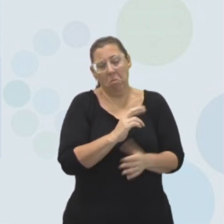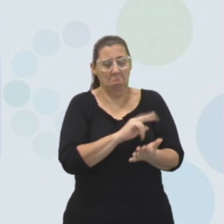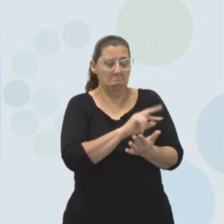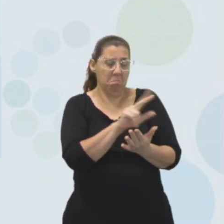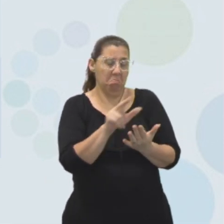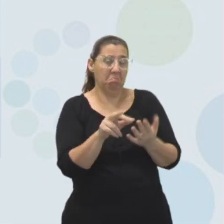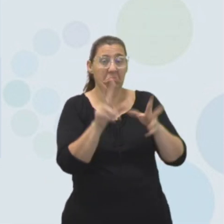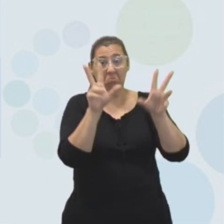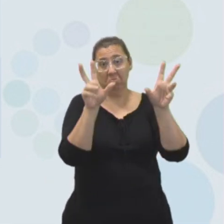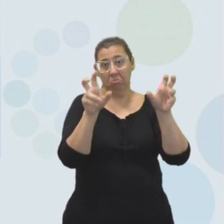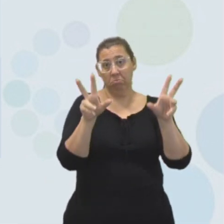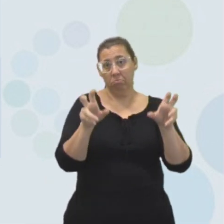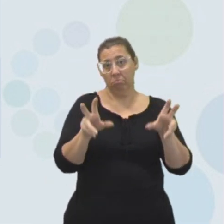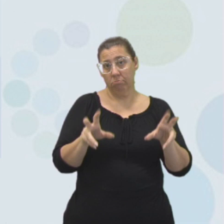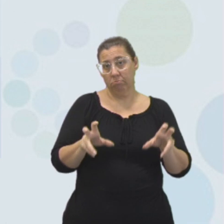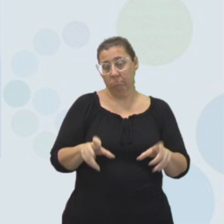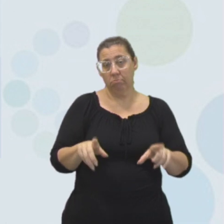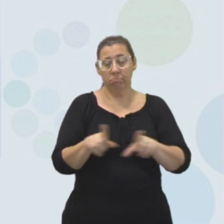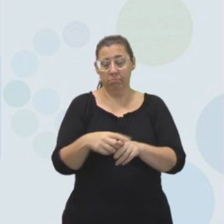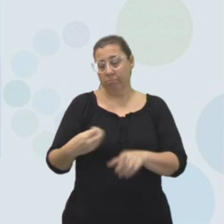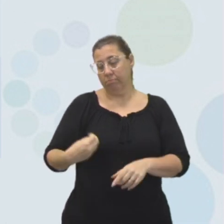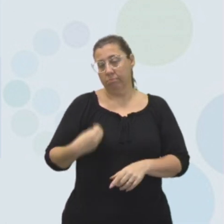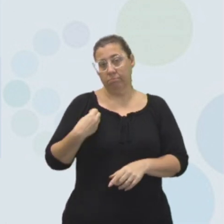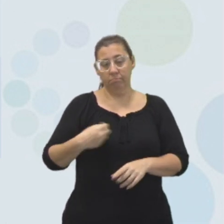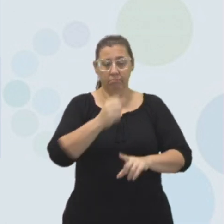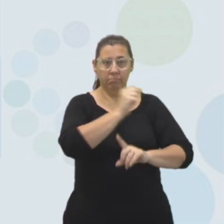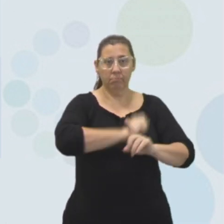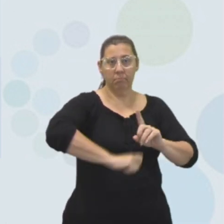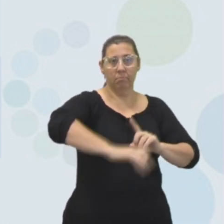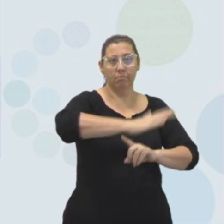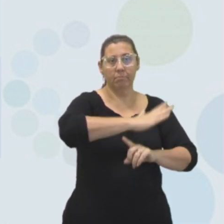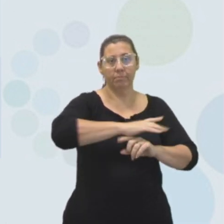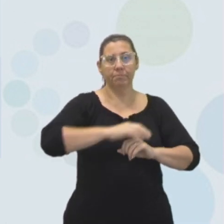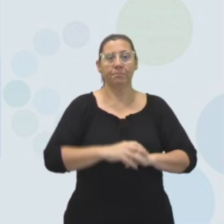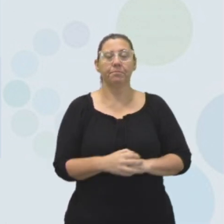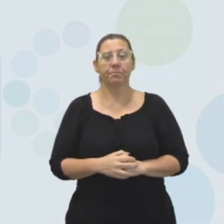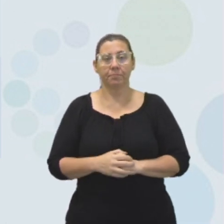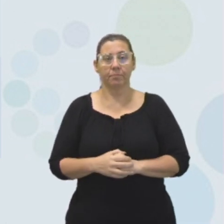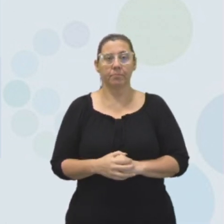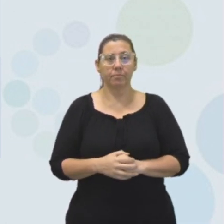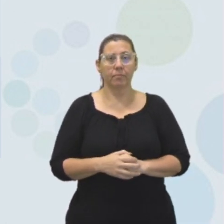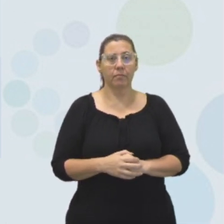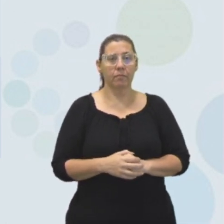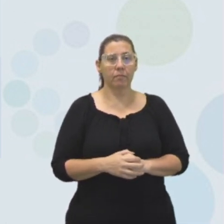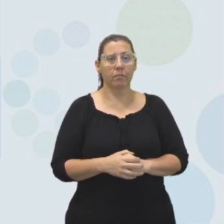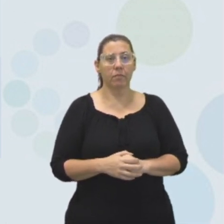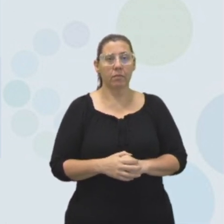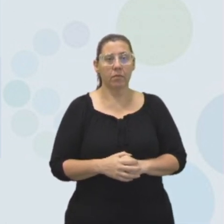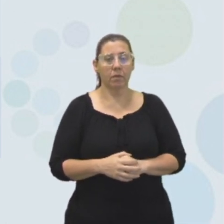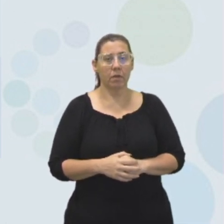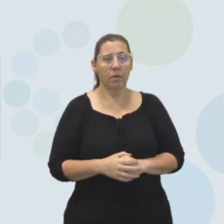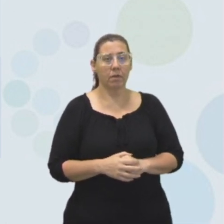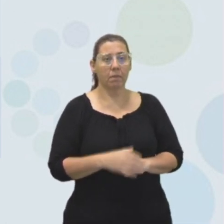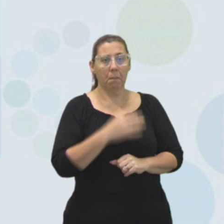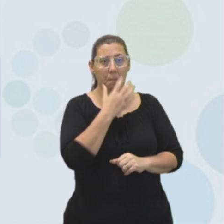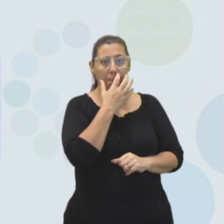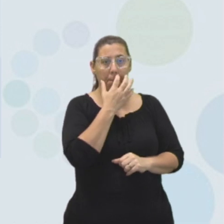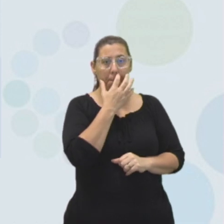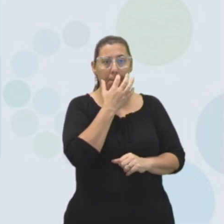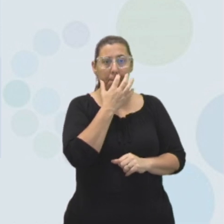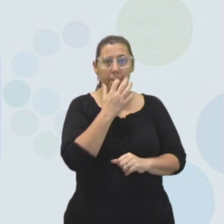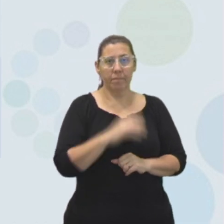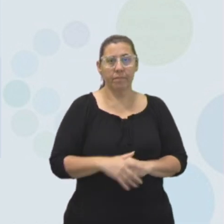diversos assuntos e também sobre a vida e a sociedade que o cerca também. Ademir, deseja comentar? Já